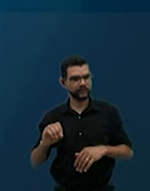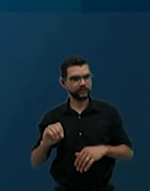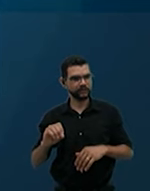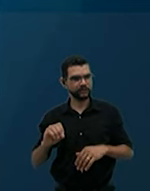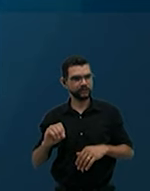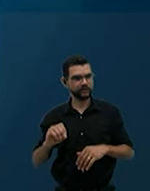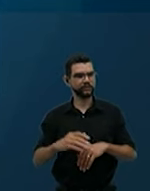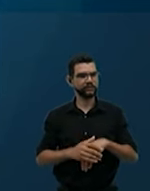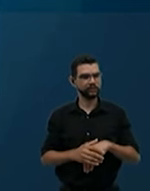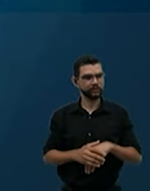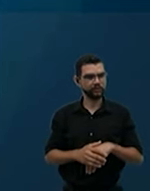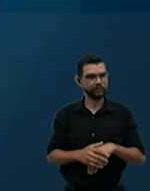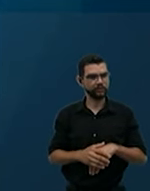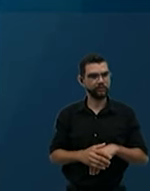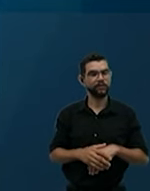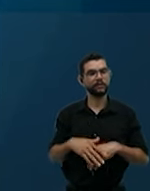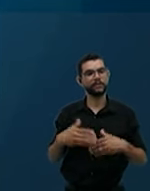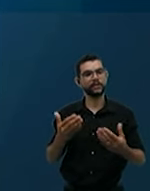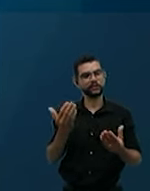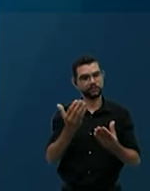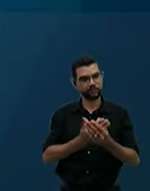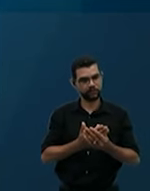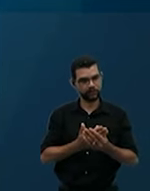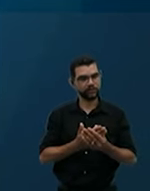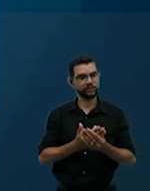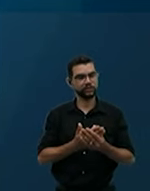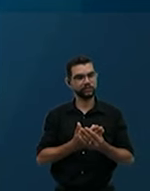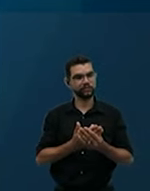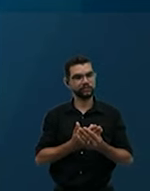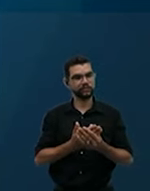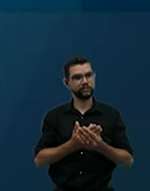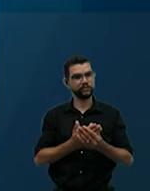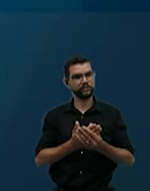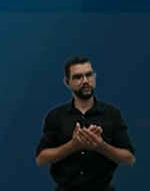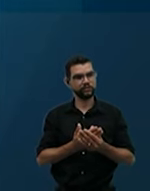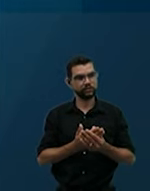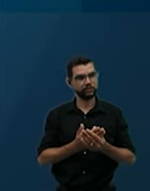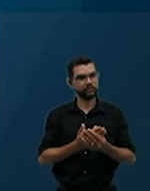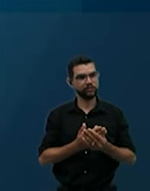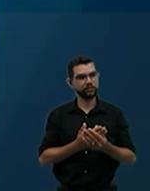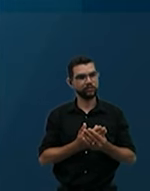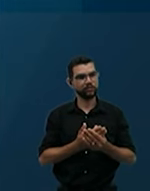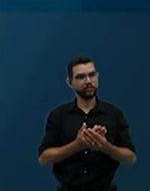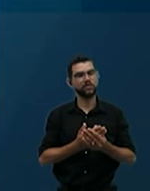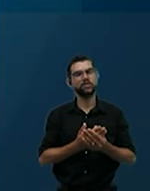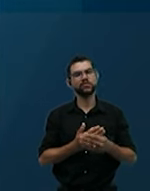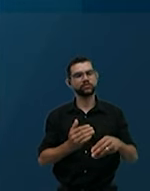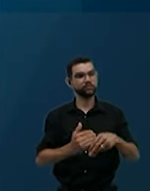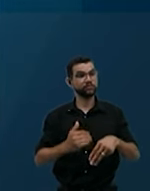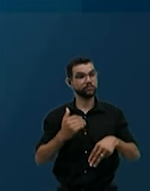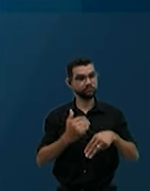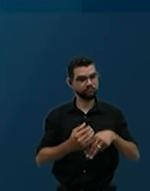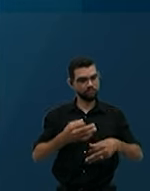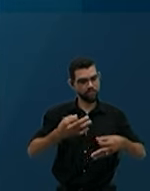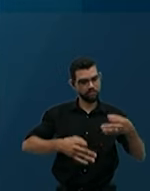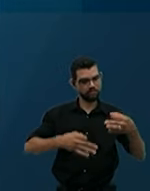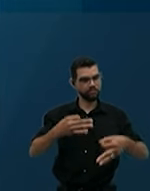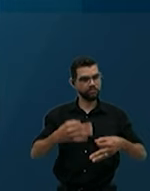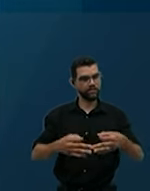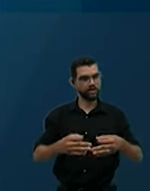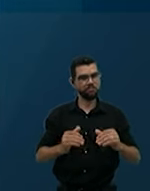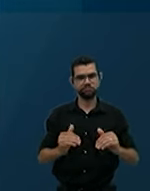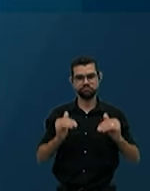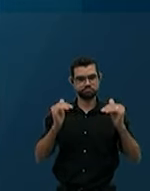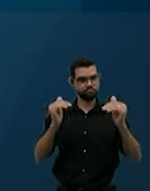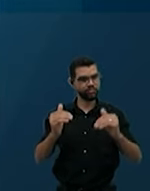Porém, neste processo, embora Vossas Excelências, por ser uma corte constitucional, não